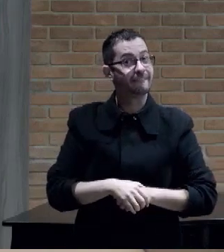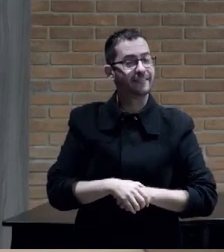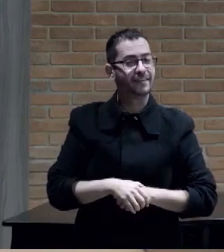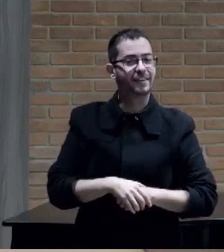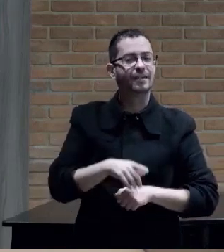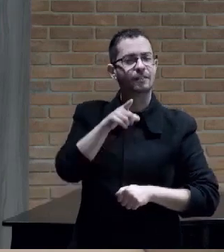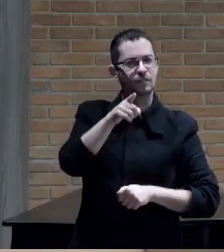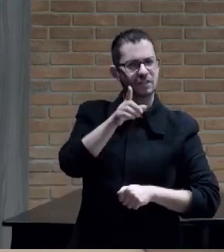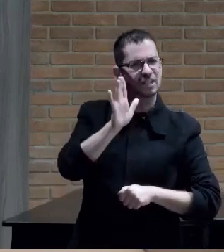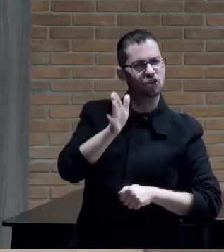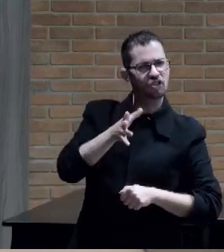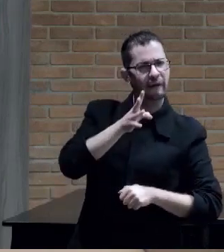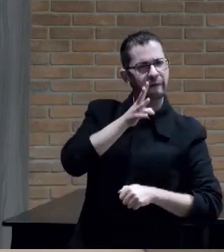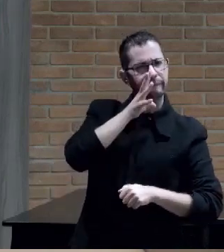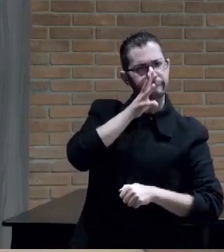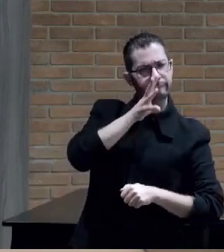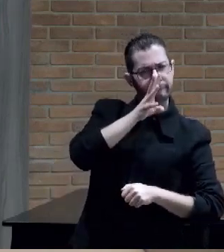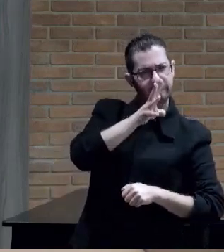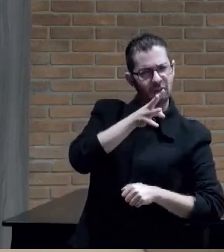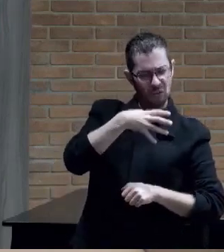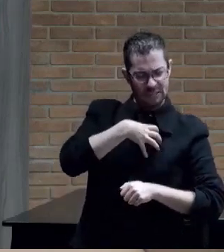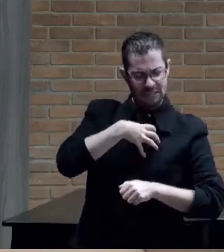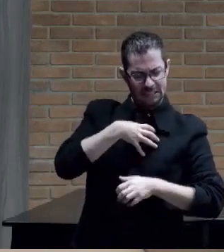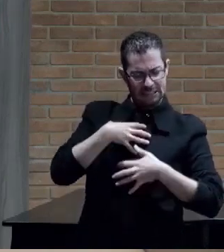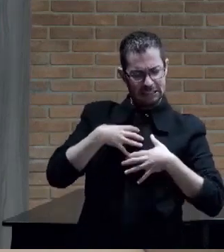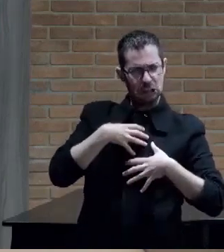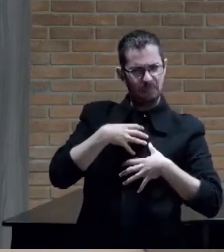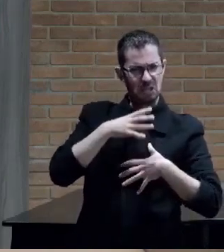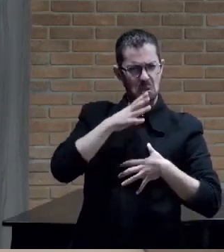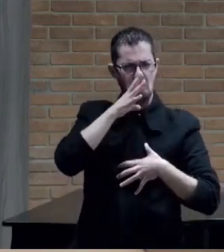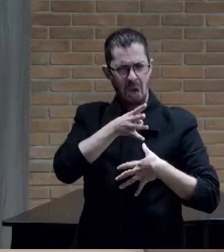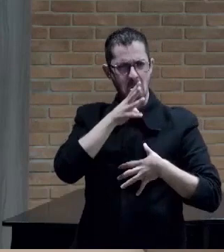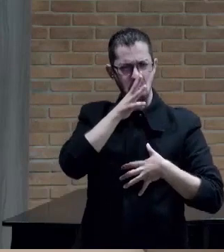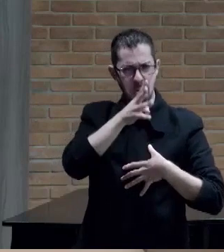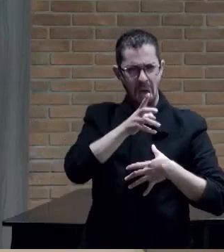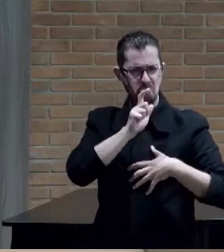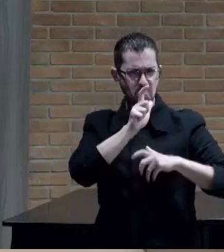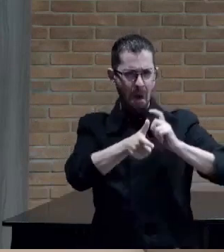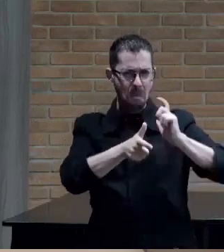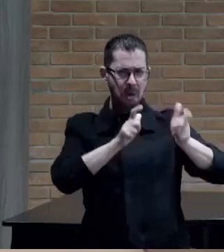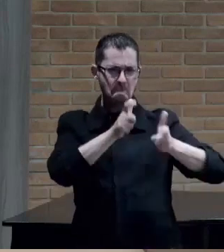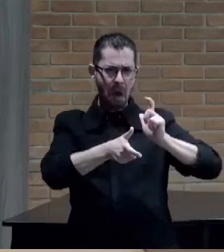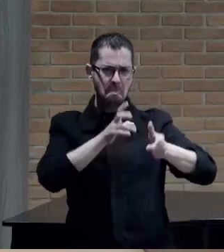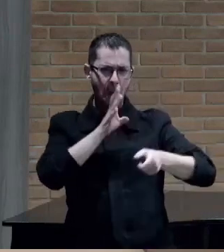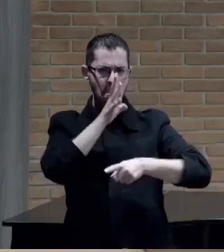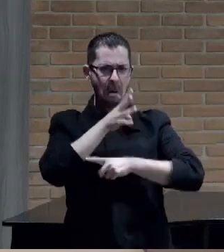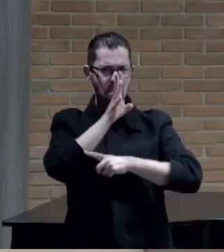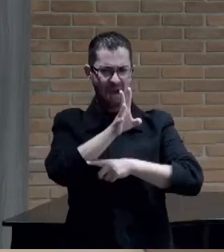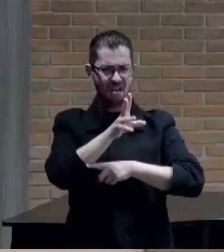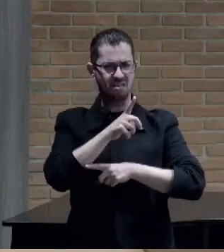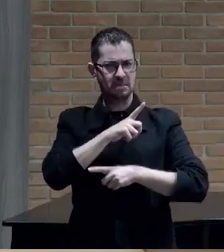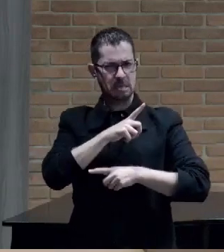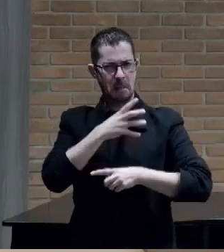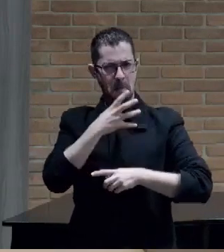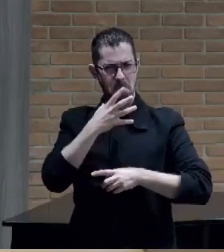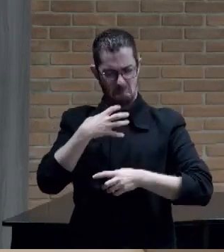Você já feriu os sentimentos de alguém com as suas palavras ou com o seu tom de voz?